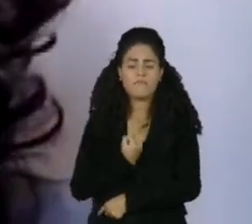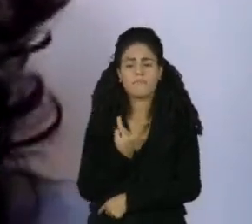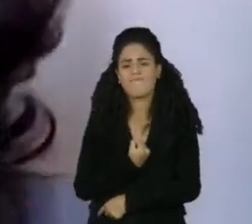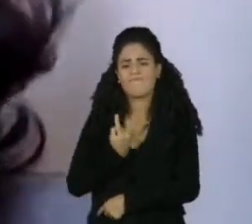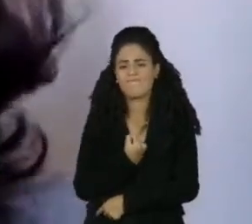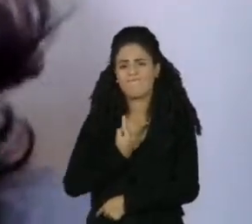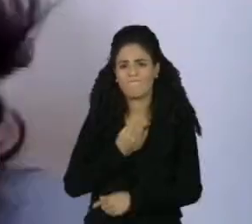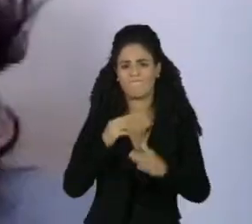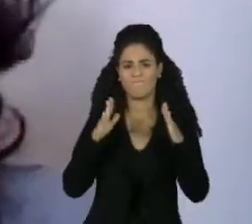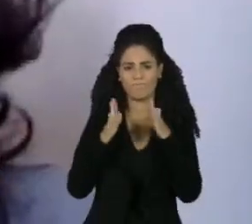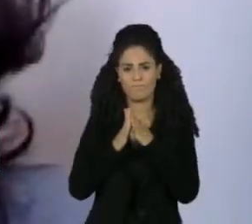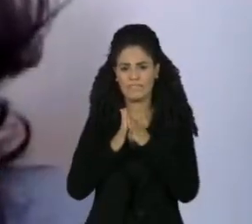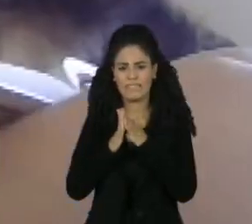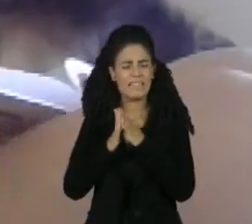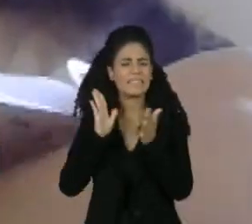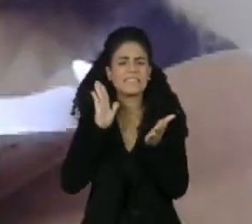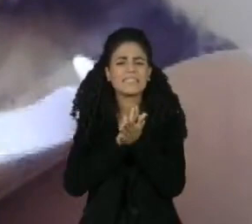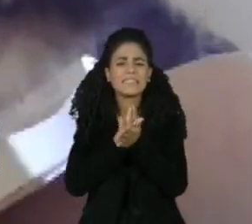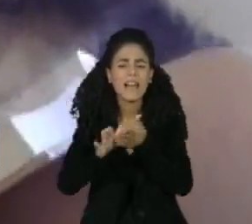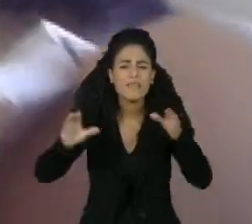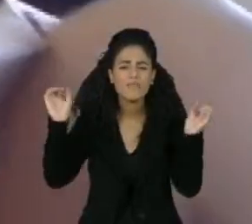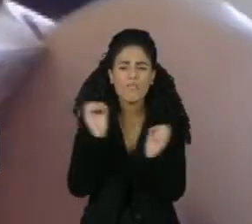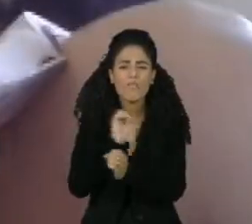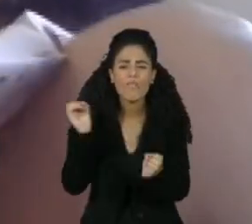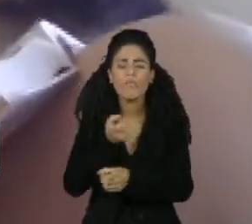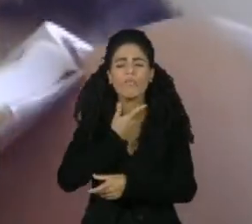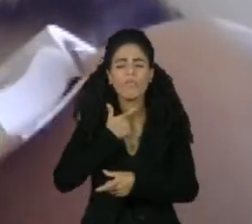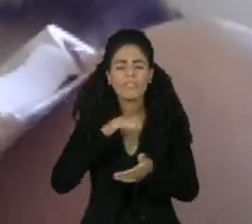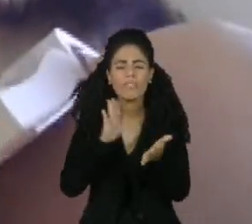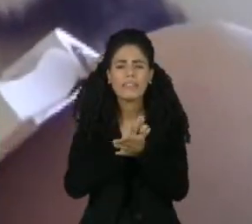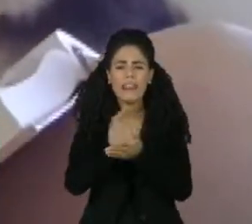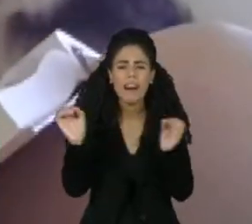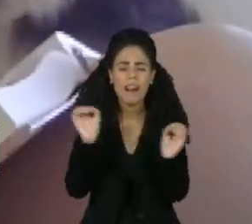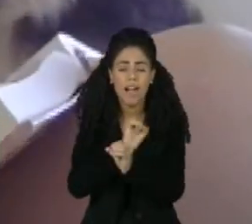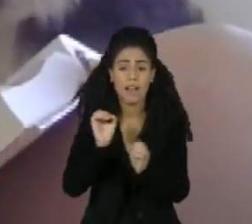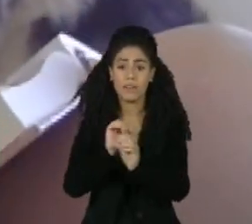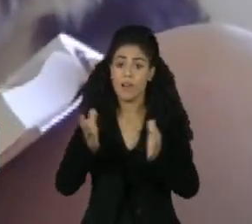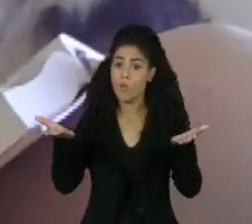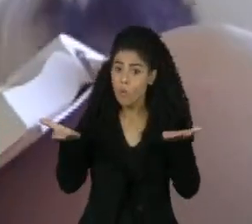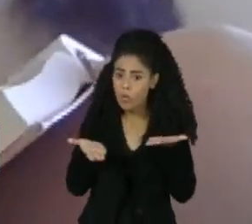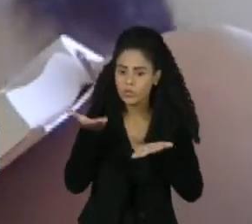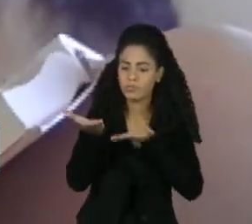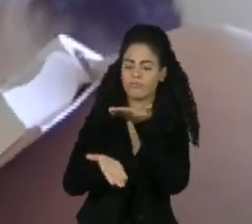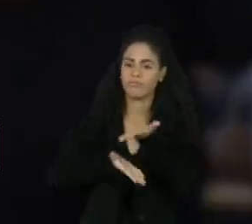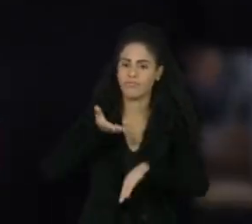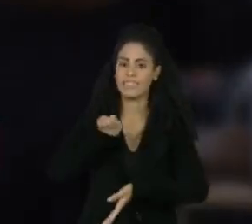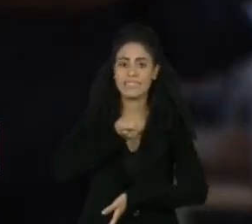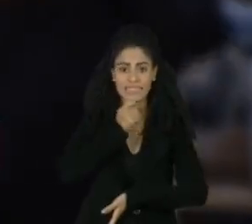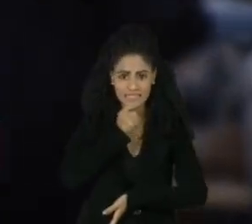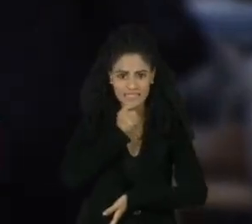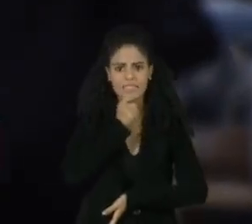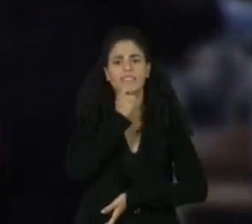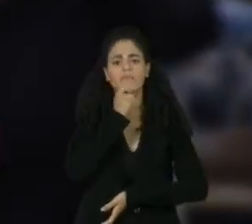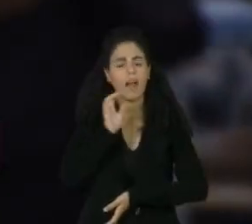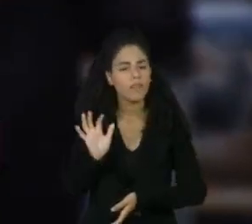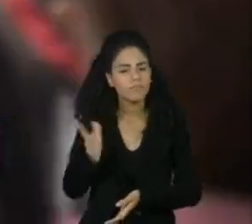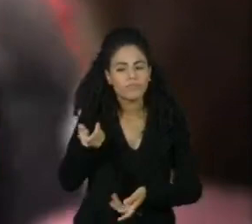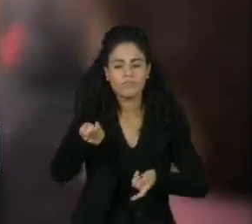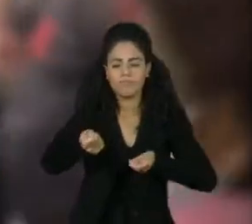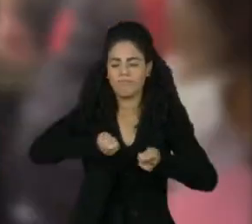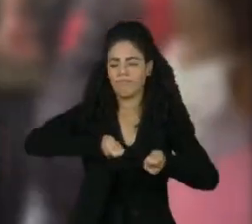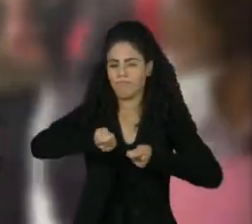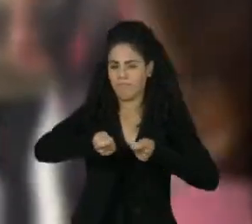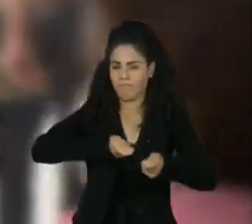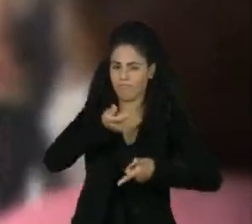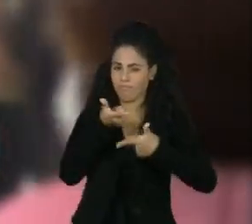nenhuma outra atividade de lazer. Hoje, ela ainda faz tratamento para se livrar do problema. E diferente da Mariana,